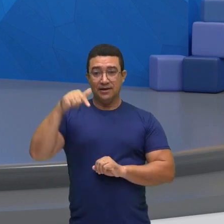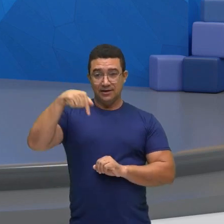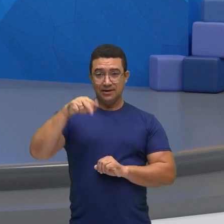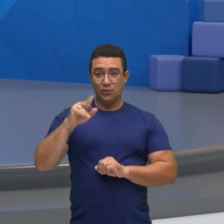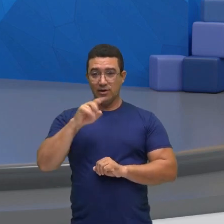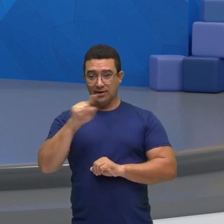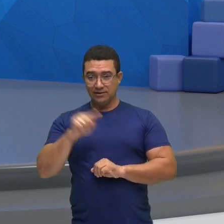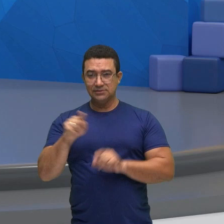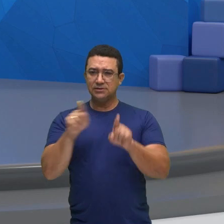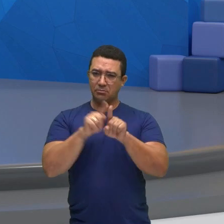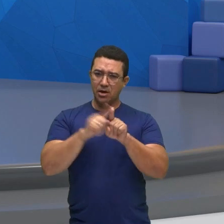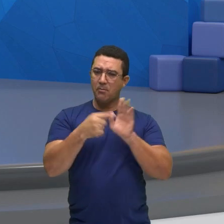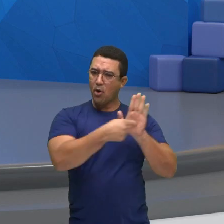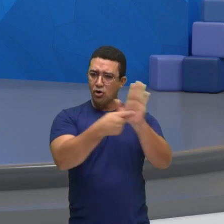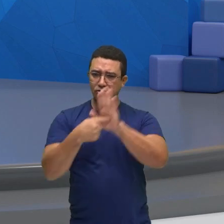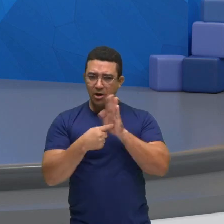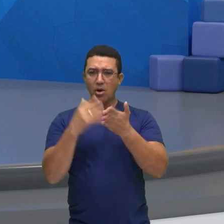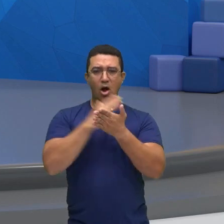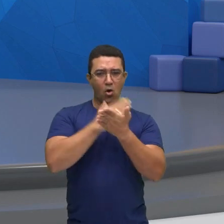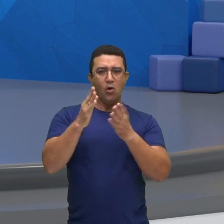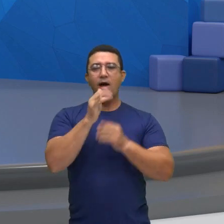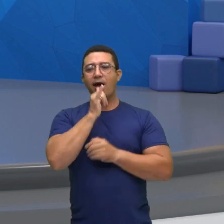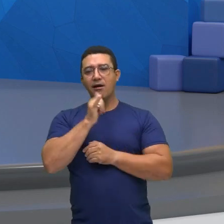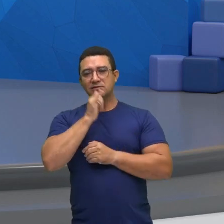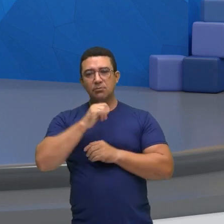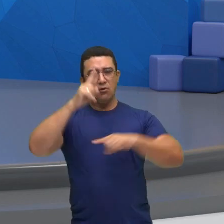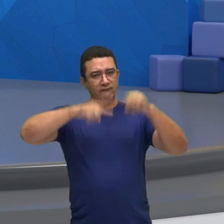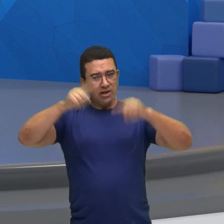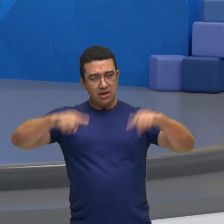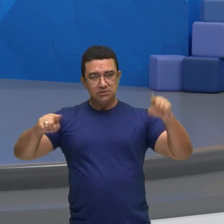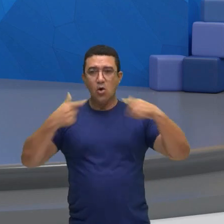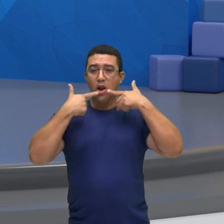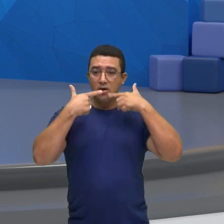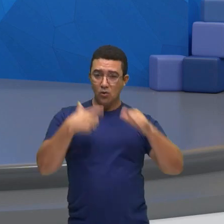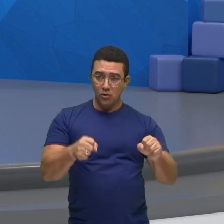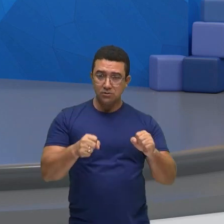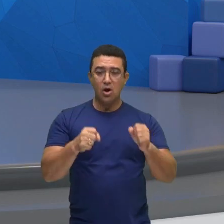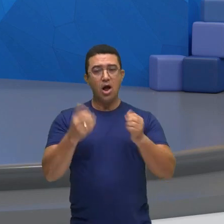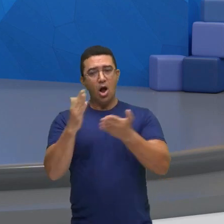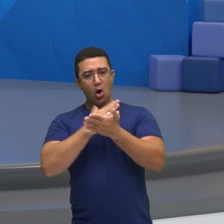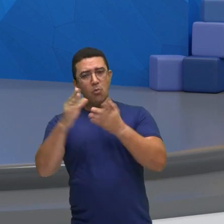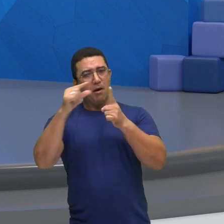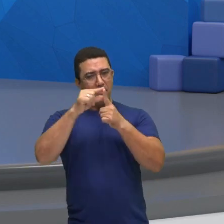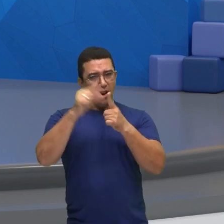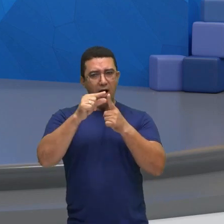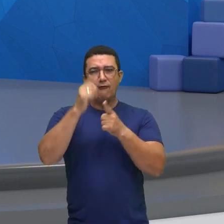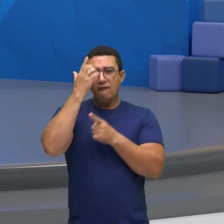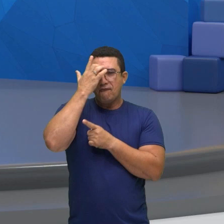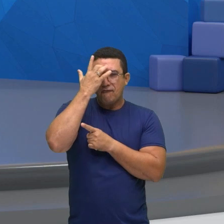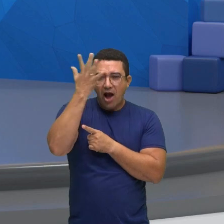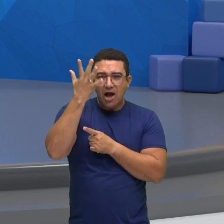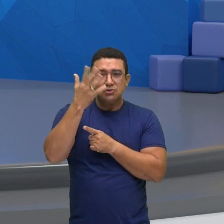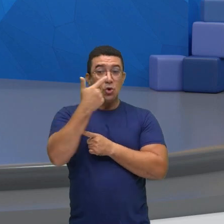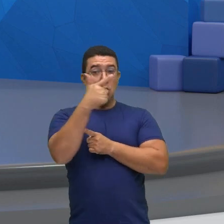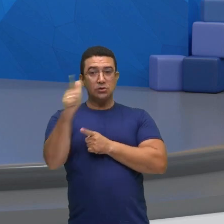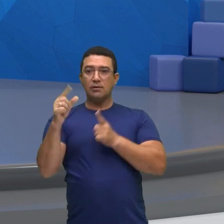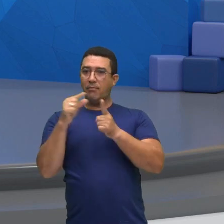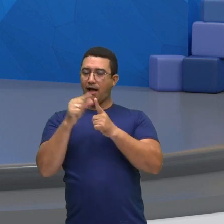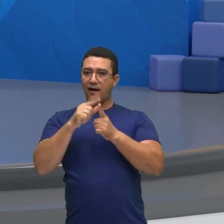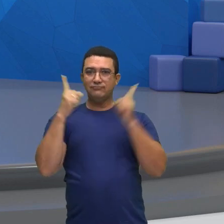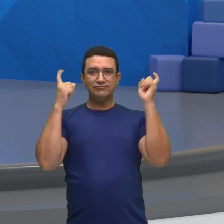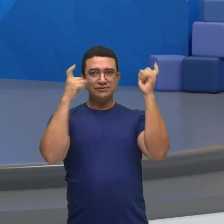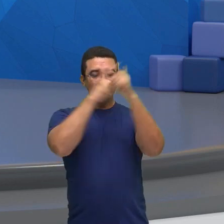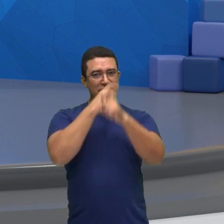aí alguns exemplos dessa variação linguística, com algumas palavras mais comuns pra gente, outras realmente completamente diferentes